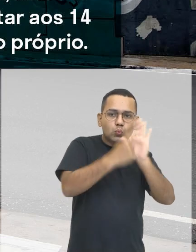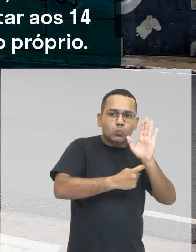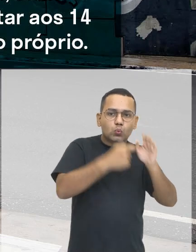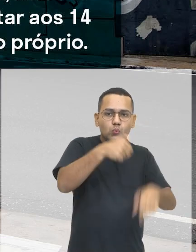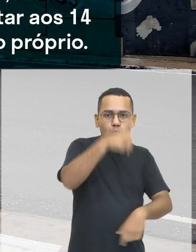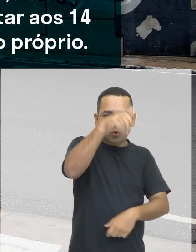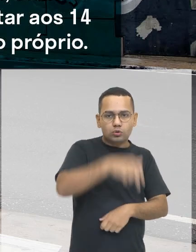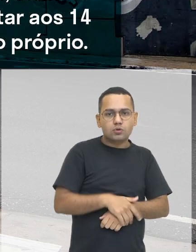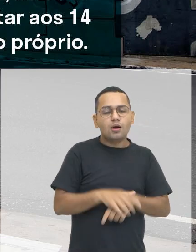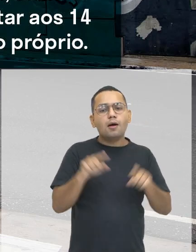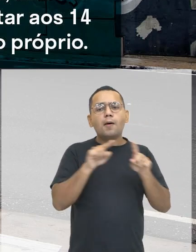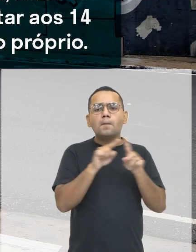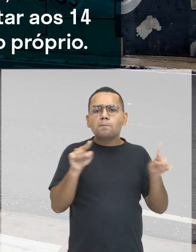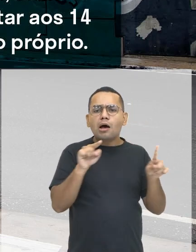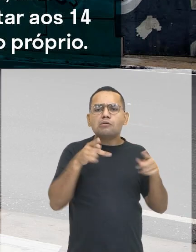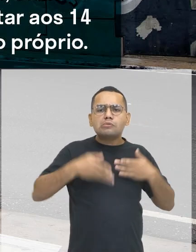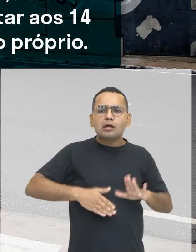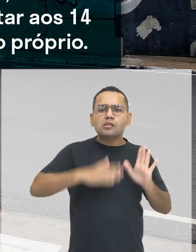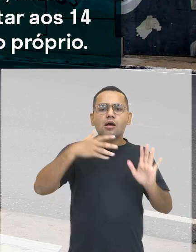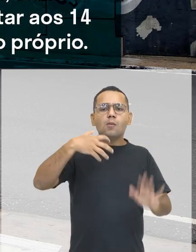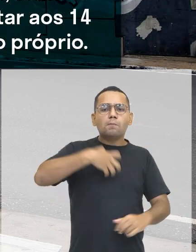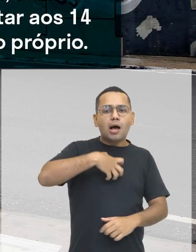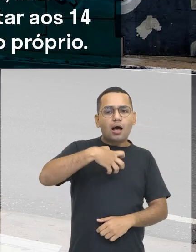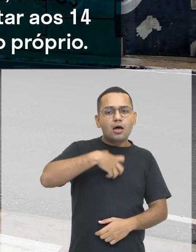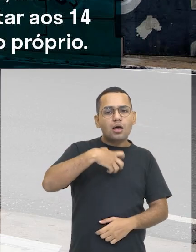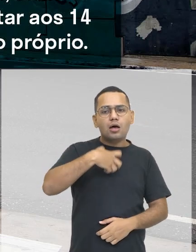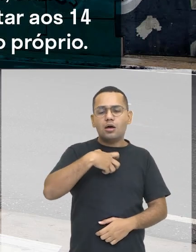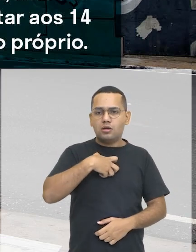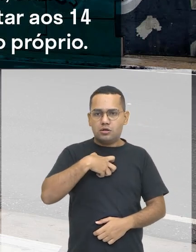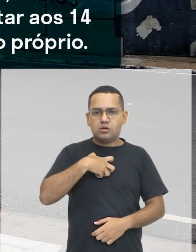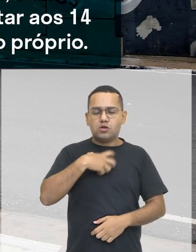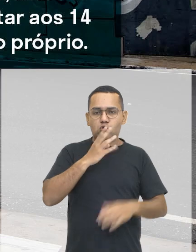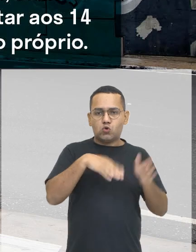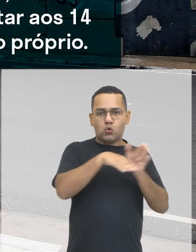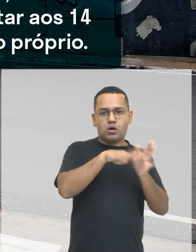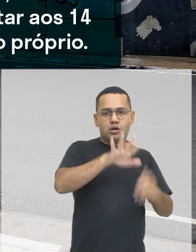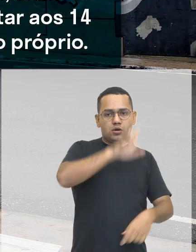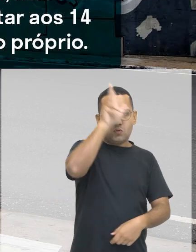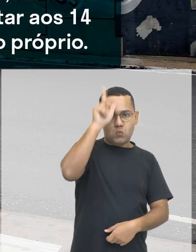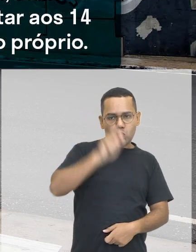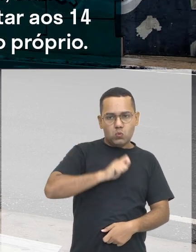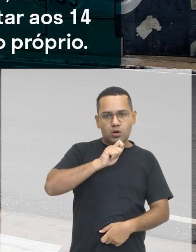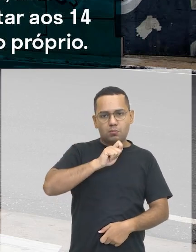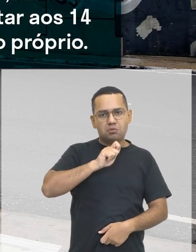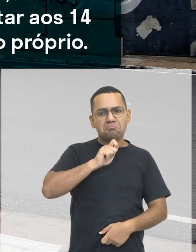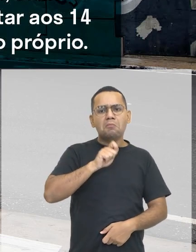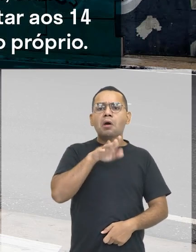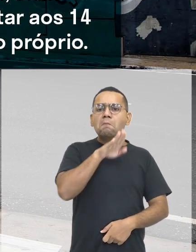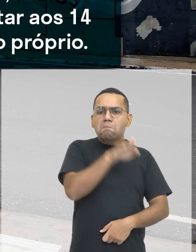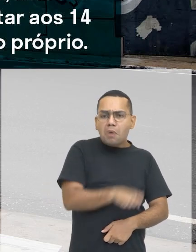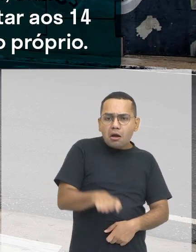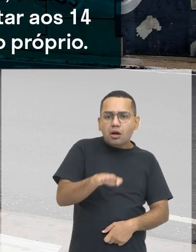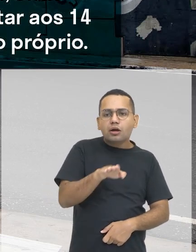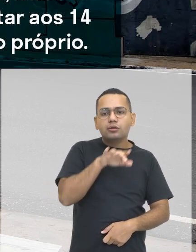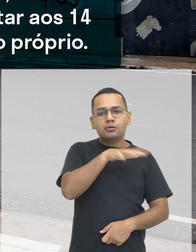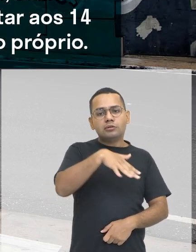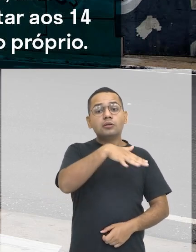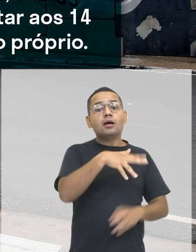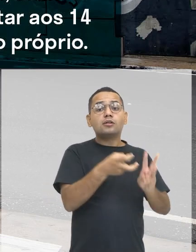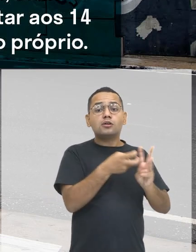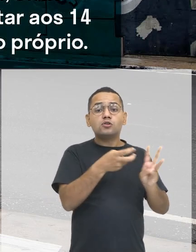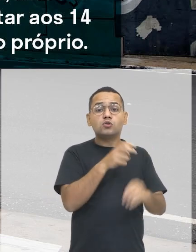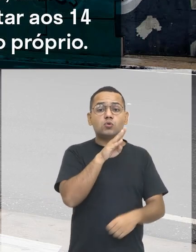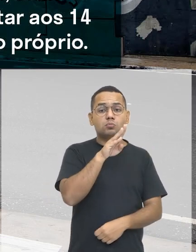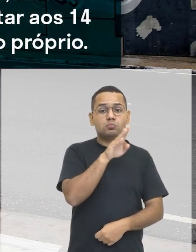chegou ao Amazonas ainda criança, dentro da área indígena Guaimiri-Atuai, onde começou